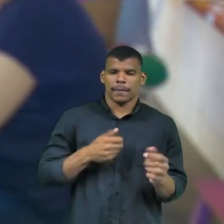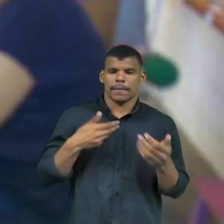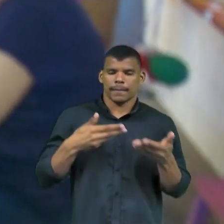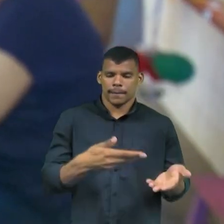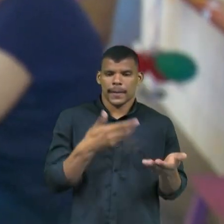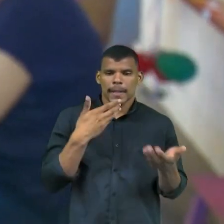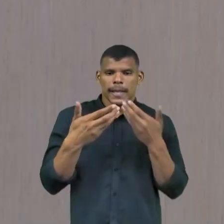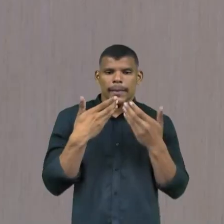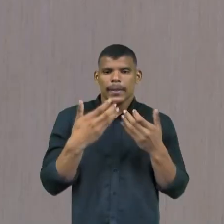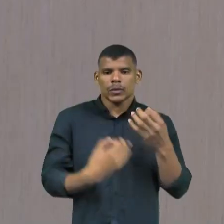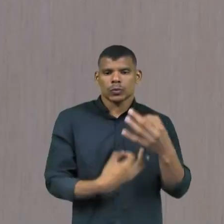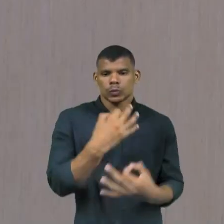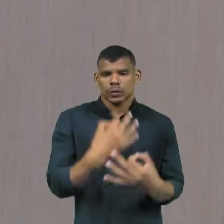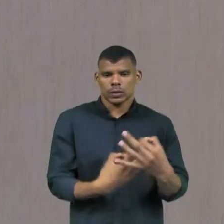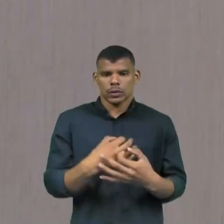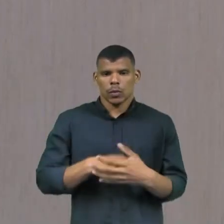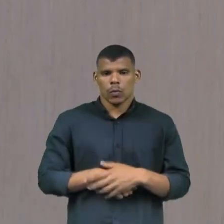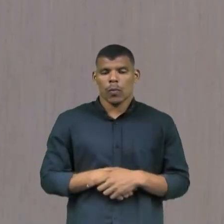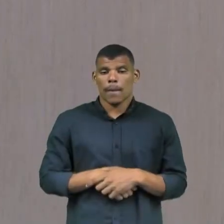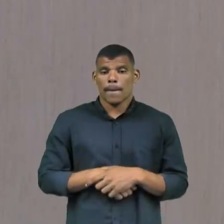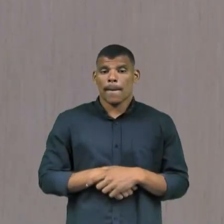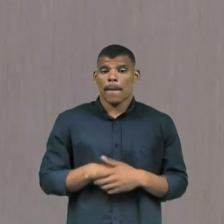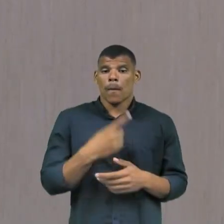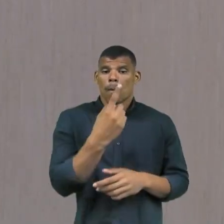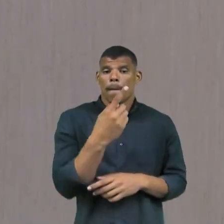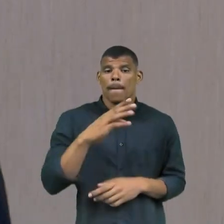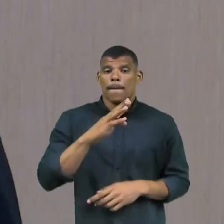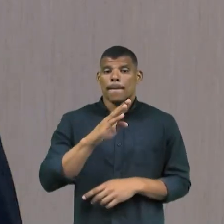demandas judiciais, superando